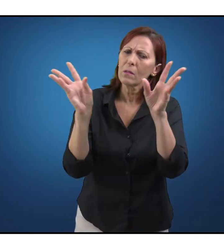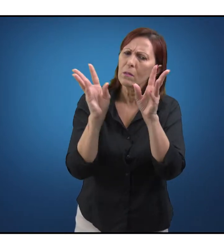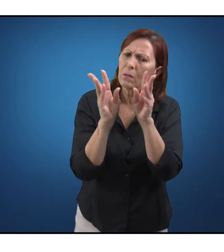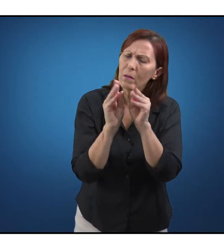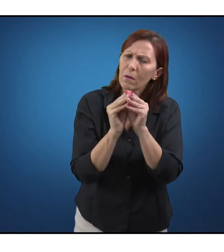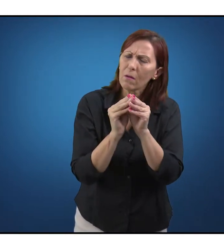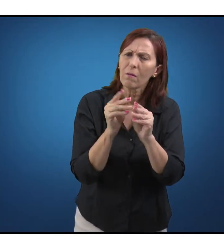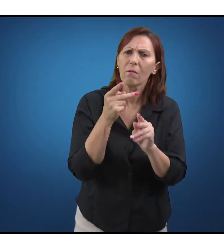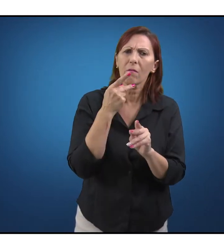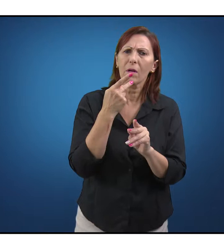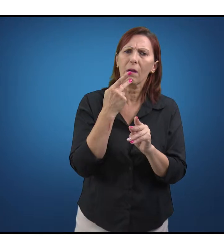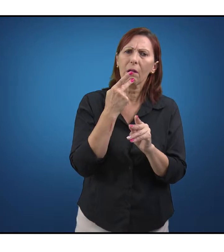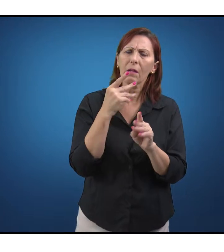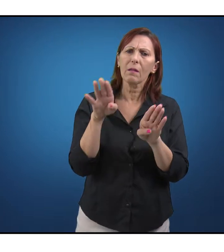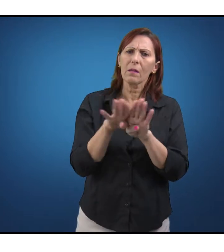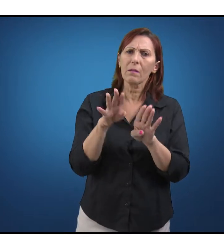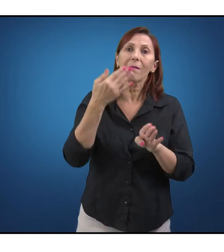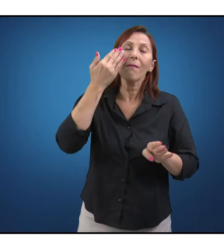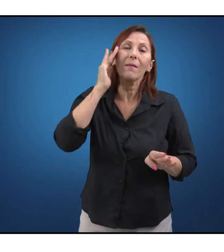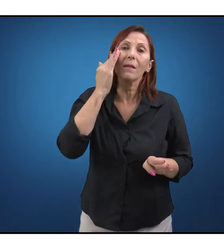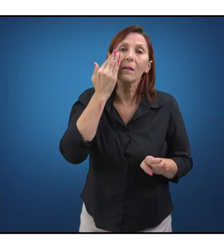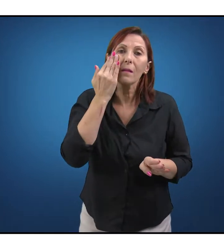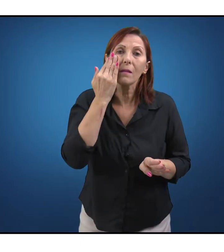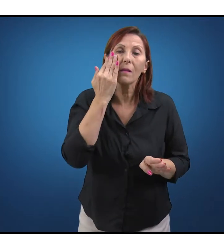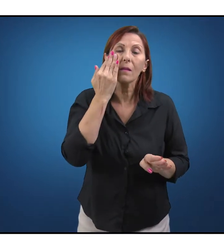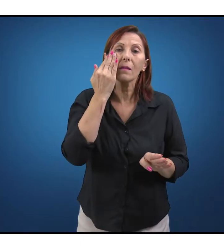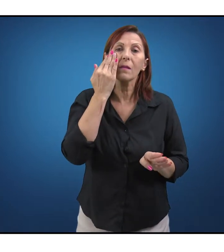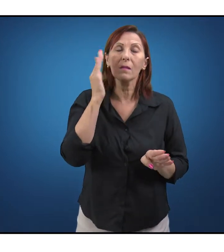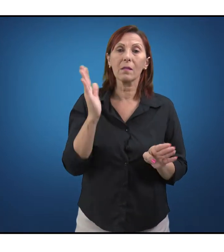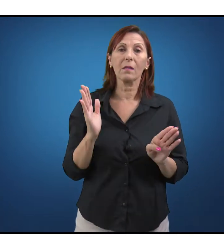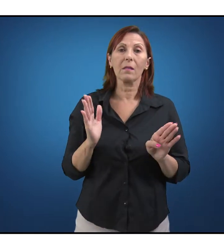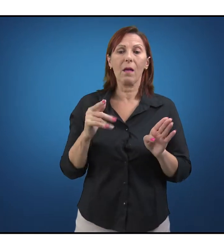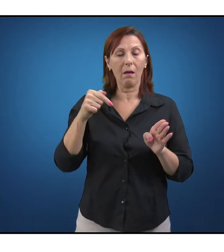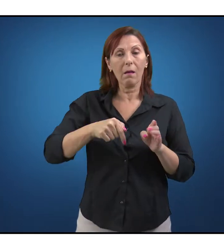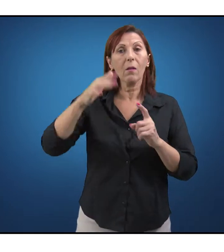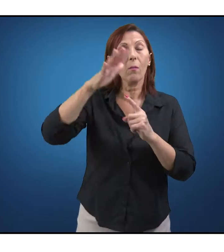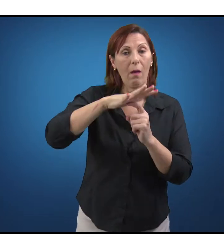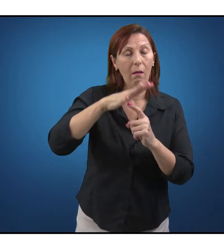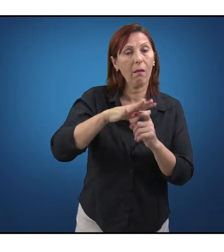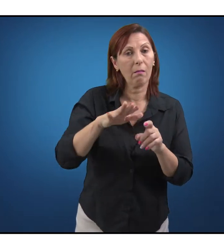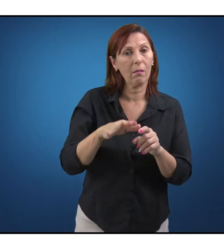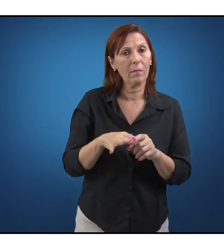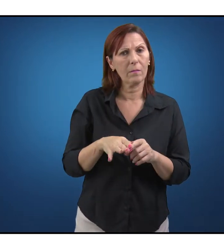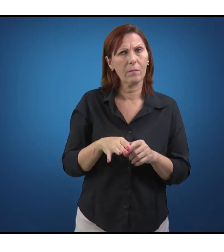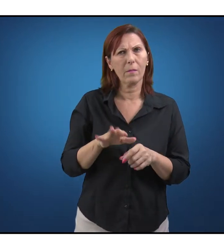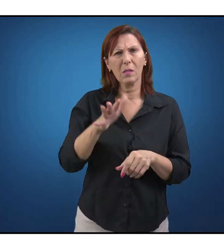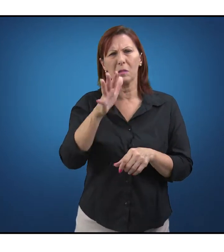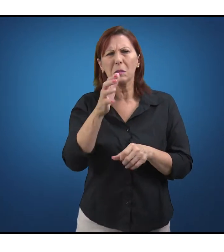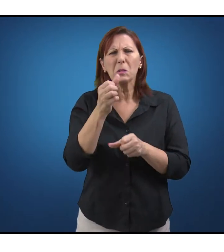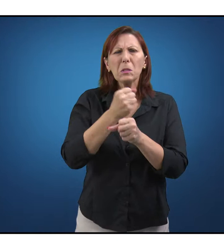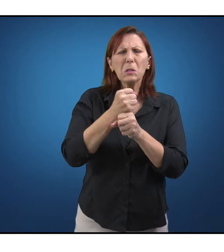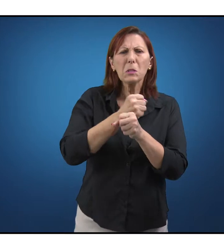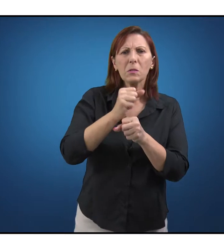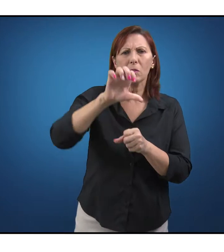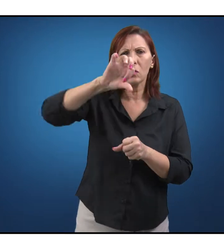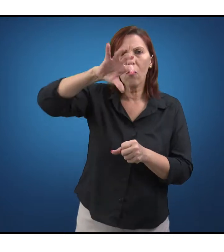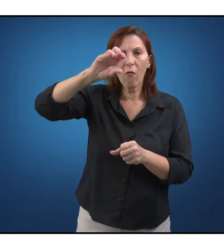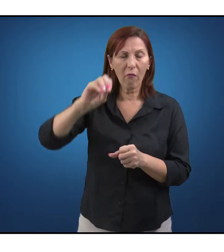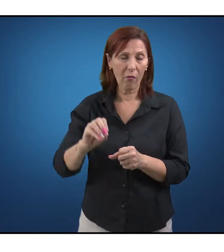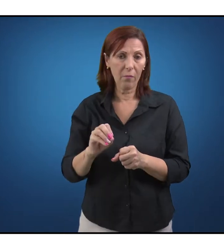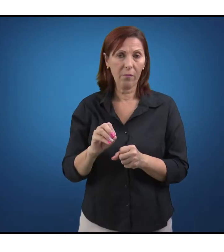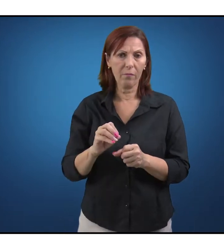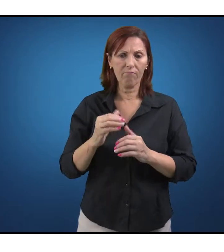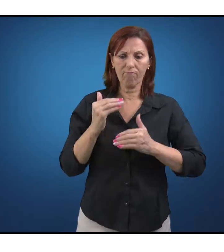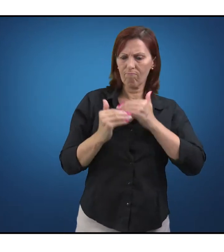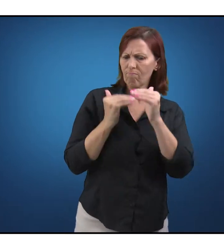fato principal e, ao mesmo tempo, fazer entender com que esse fato influenciou aqui no estado do Paraná. Nos anos 90,